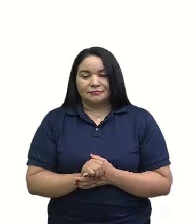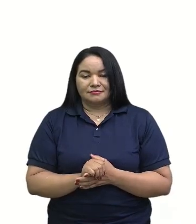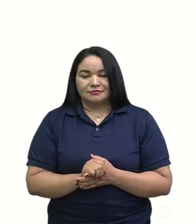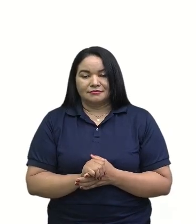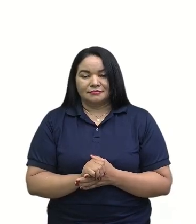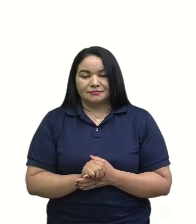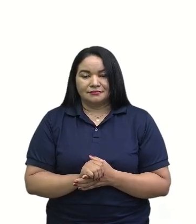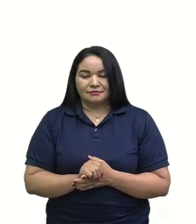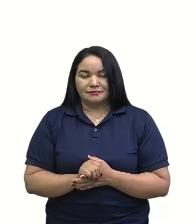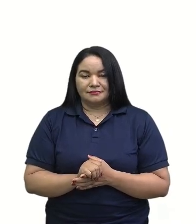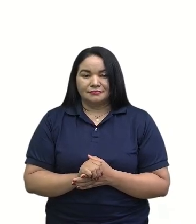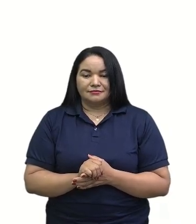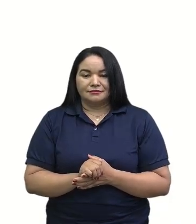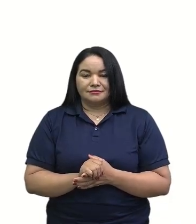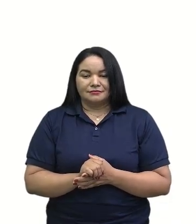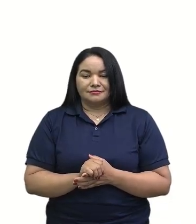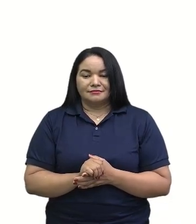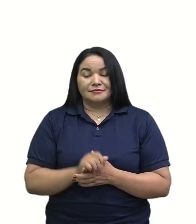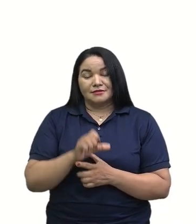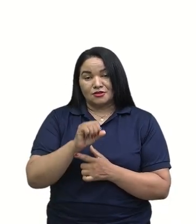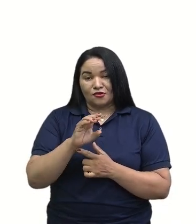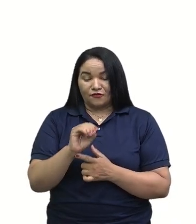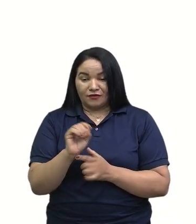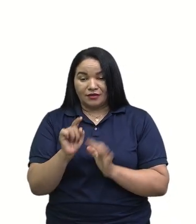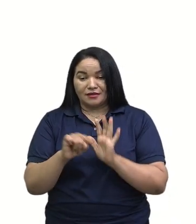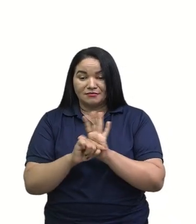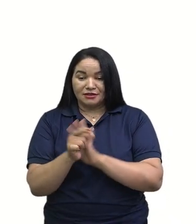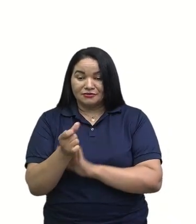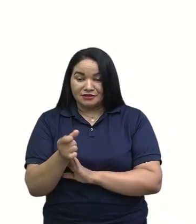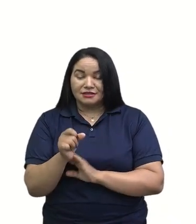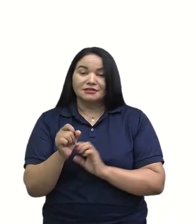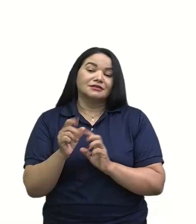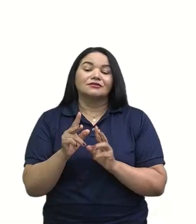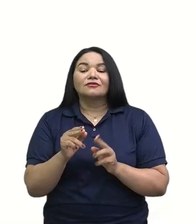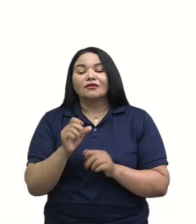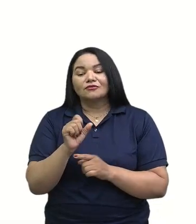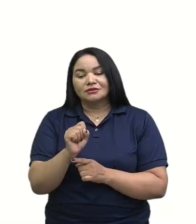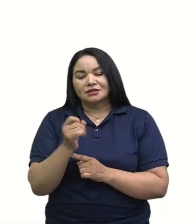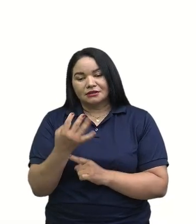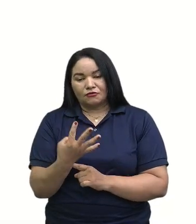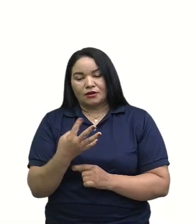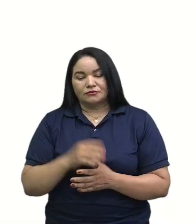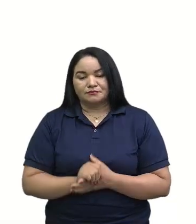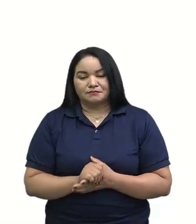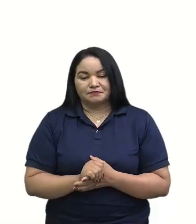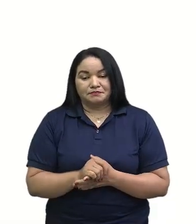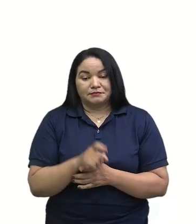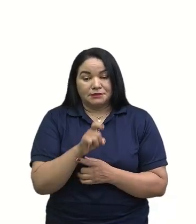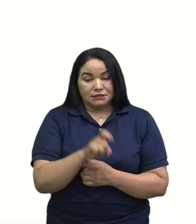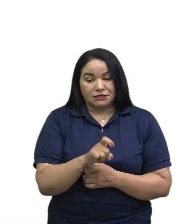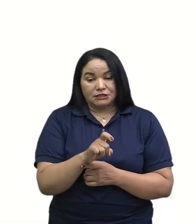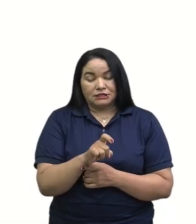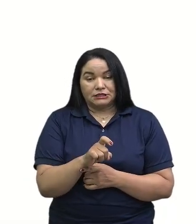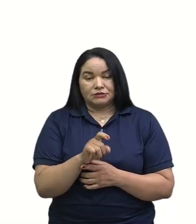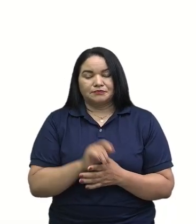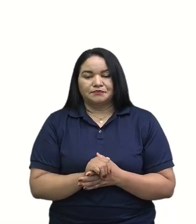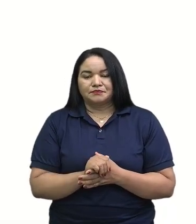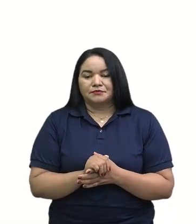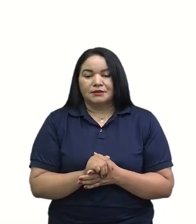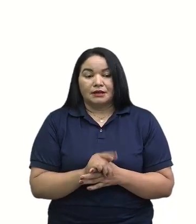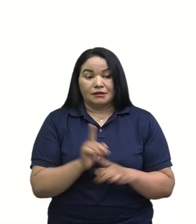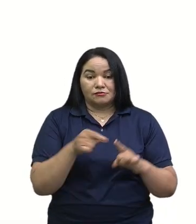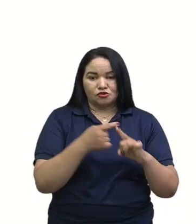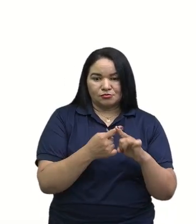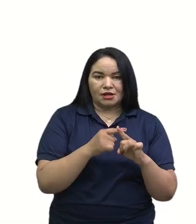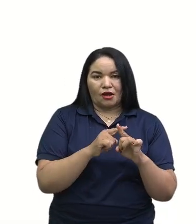7x igual a 90 menos 6, que é igual a 84. E agora, ó, 7 está multiplicando o x,